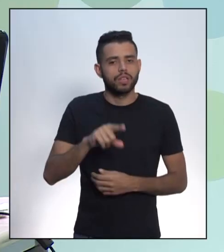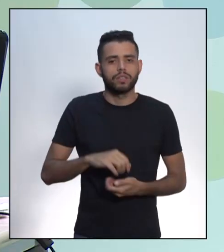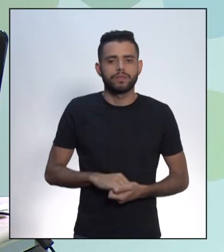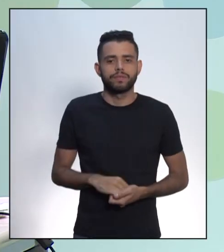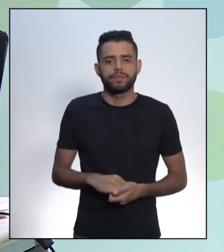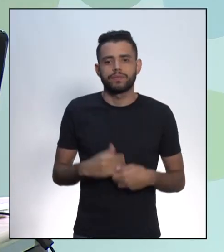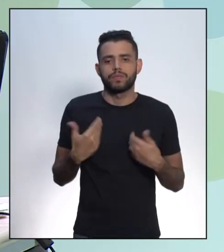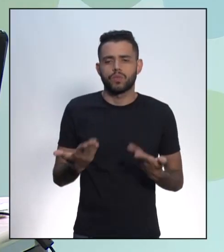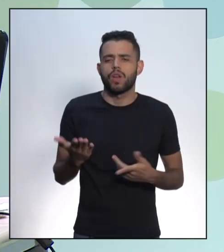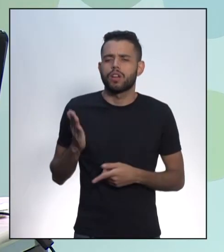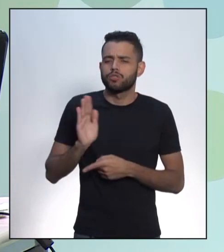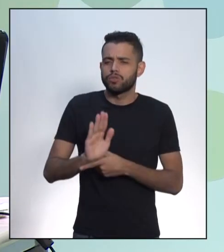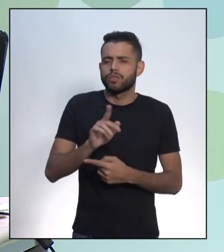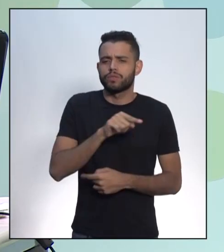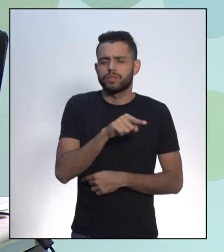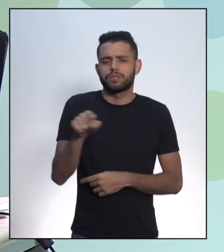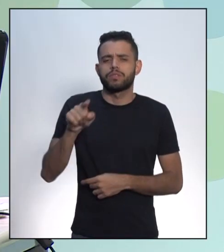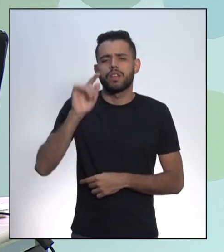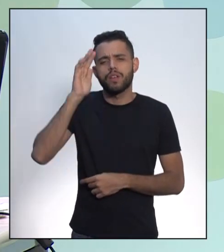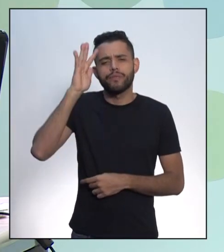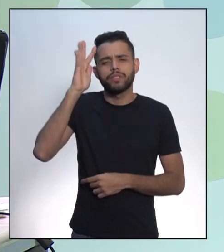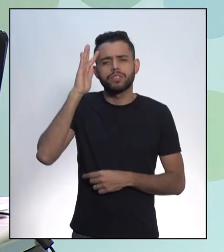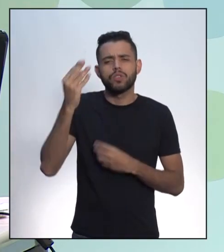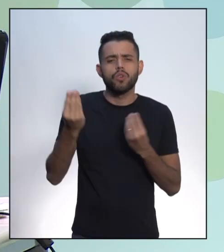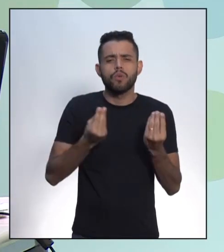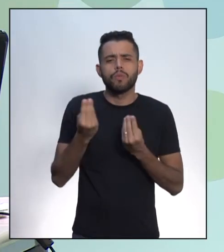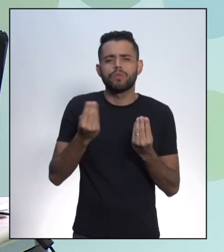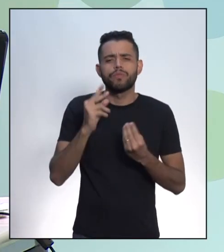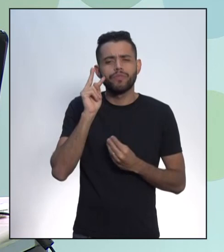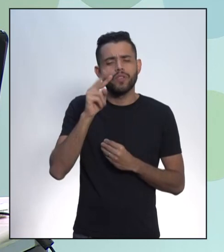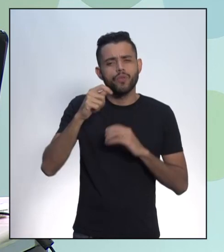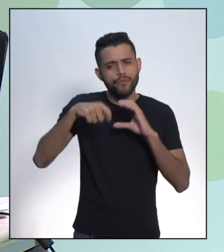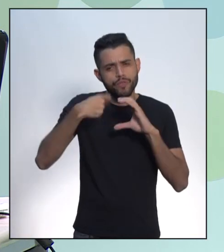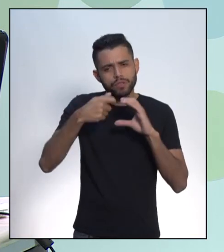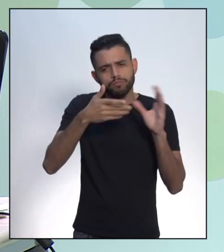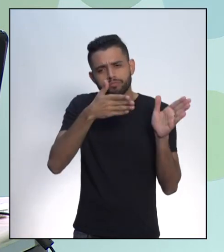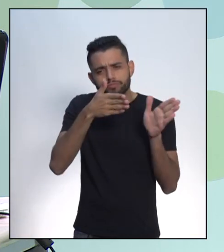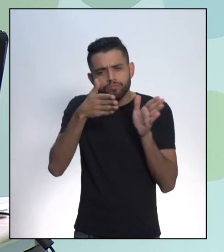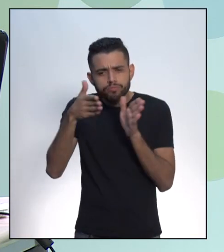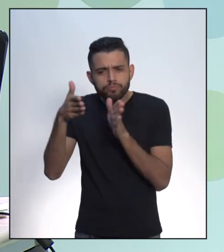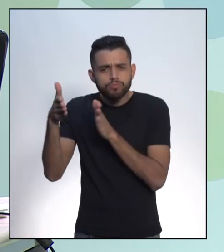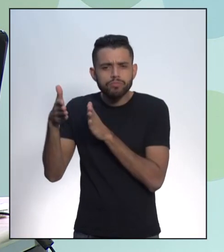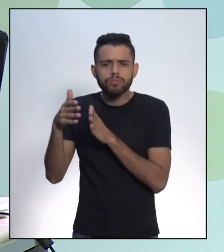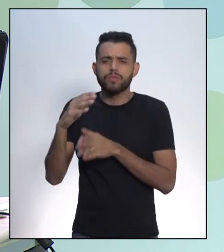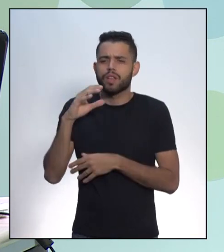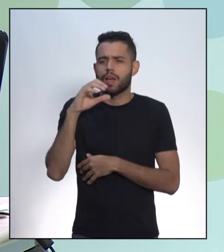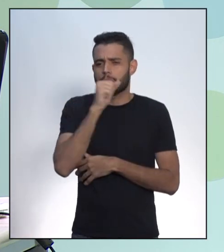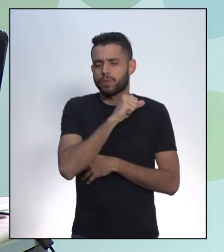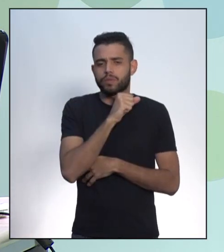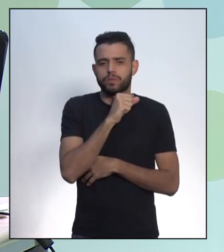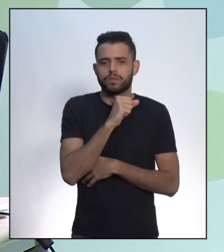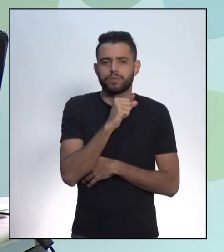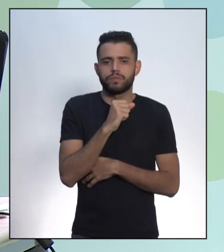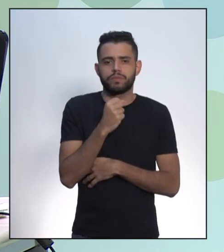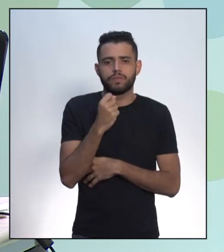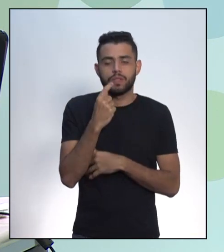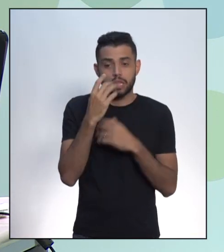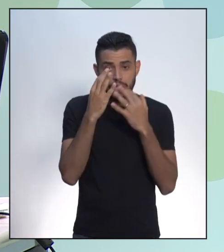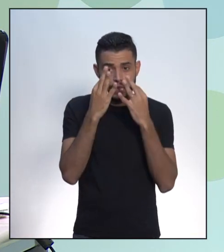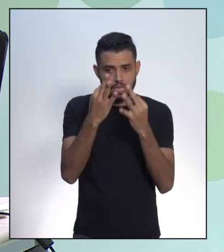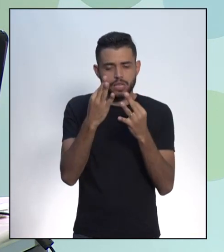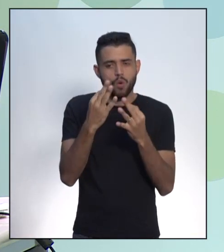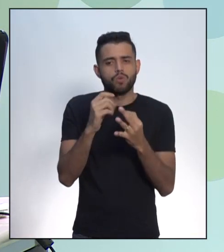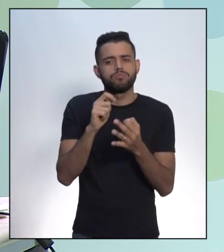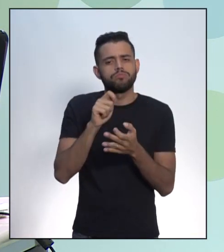ajudar eles a refletir melhor sobre essa quarta questão, vamos ver um pequeno vídeo agora. É bem rápido, curtinho, tá? Preste atenção e